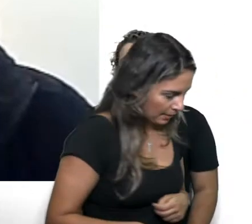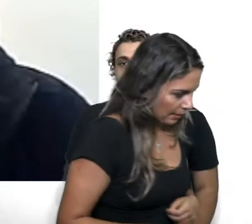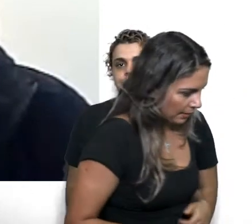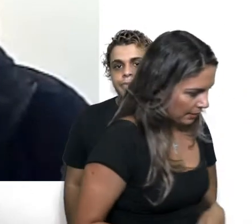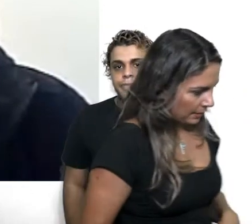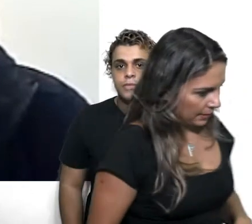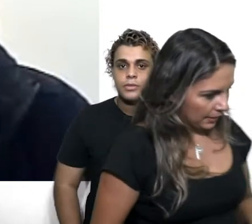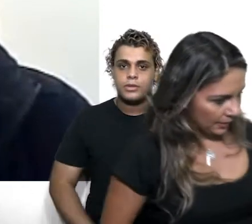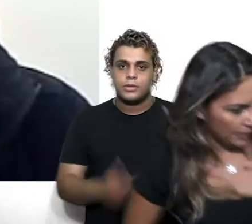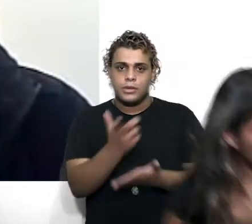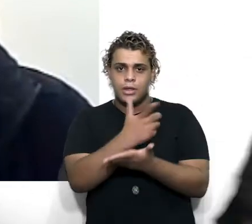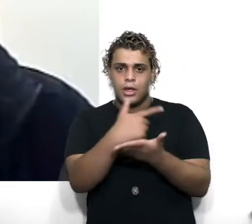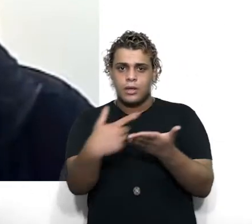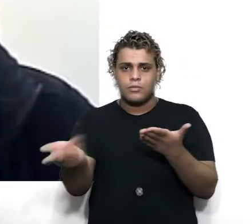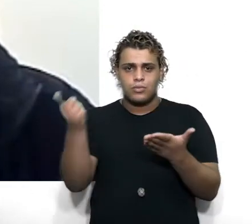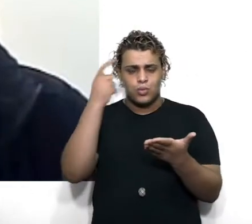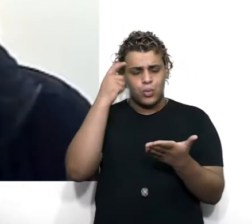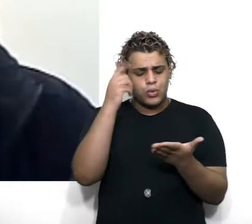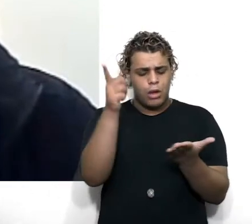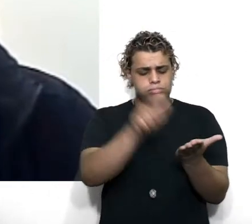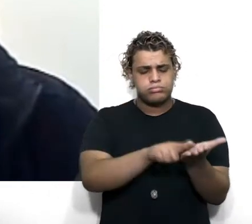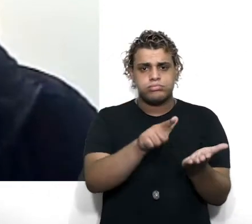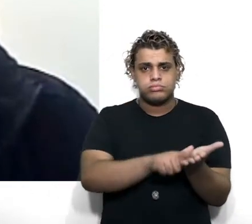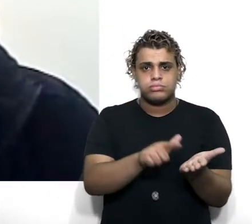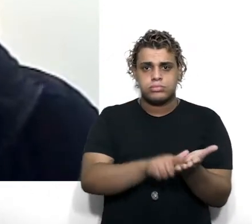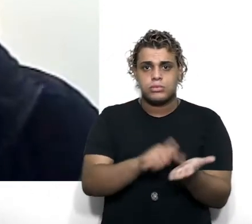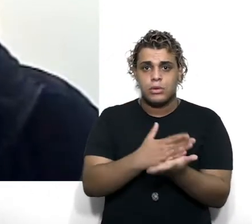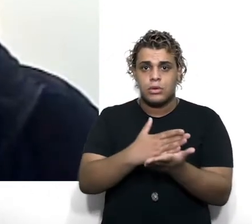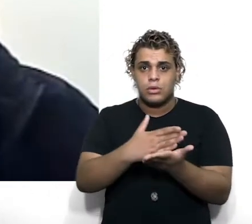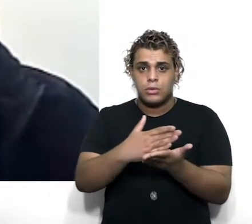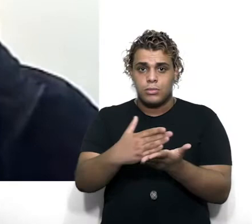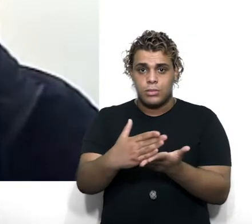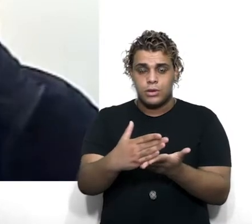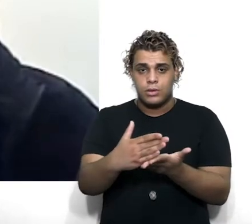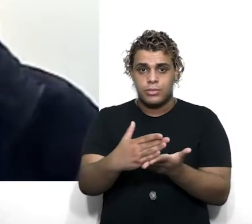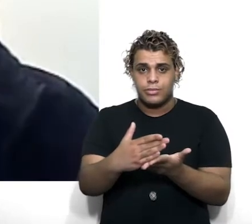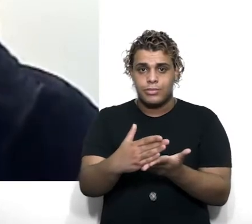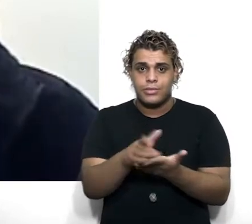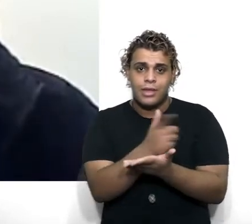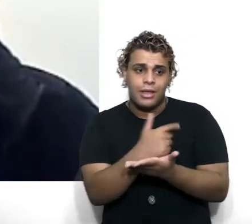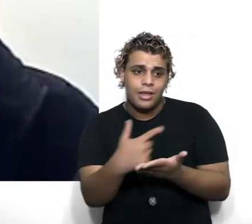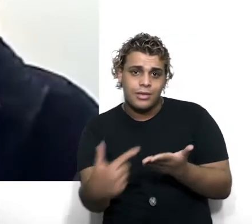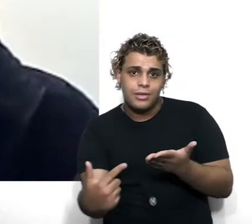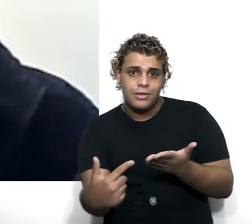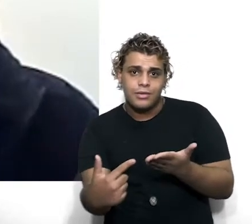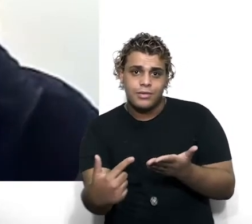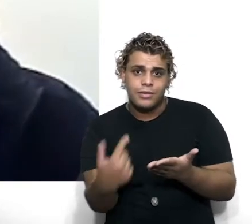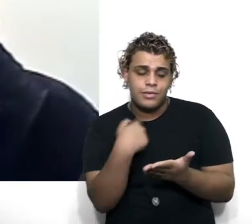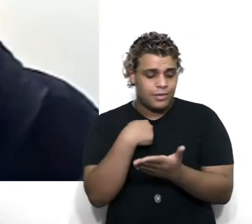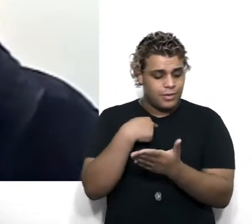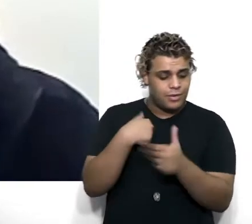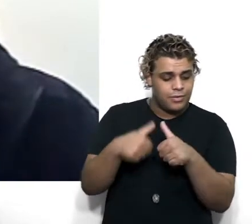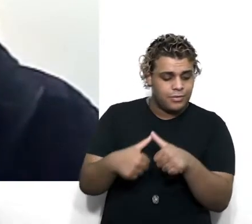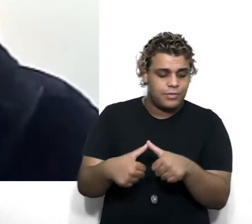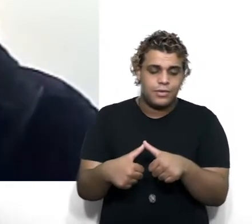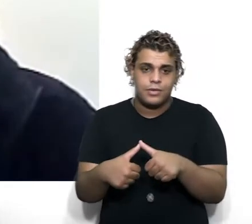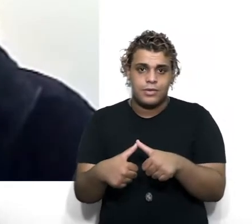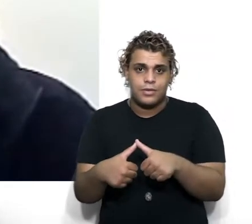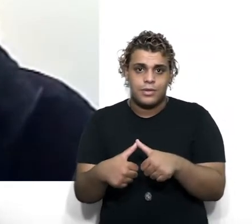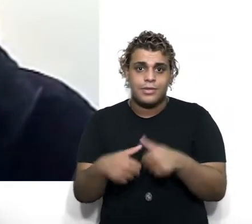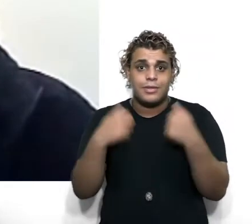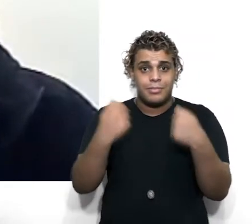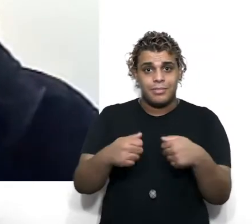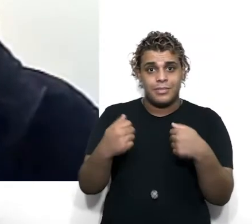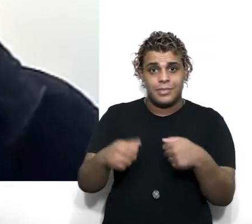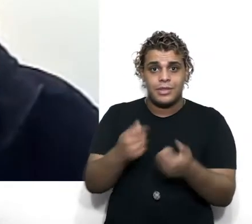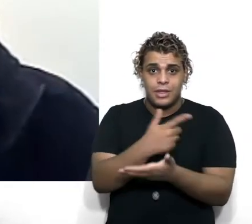para o Jornal Expresso. E, no início eles até disseram, escreve, que fui eu mesmo que disse, eu preciso escrever isto.